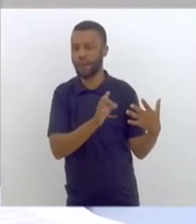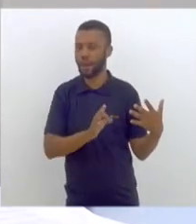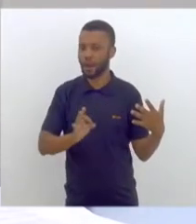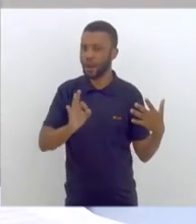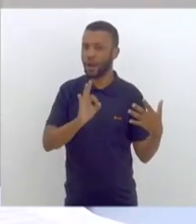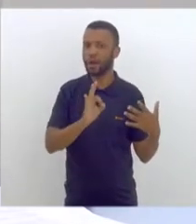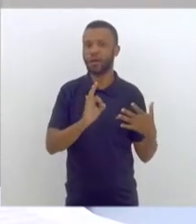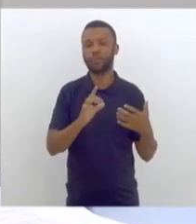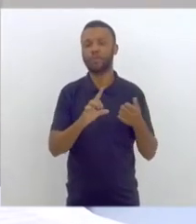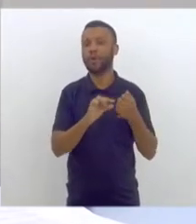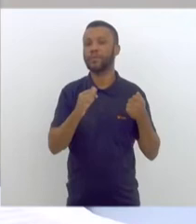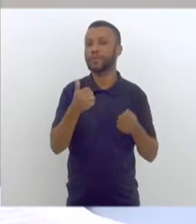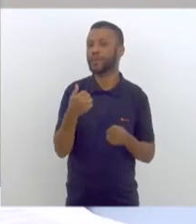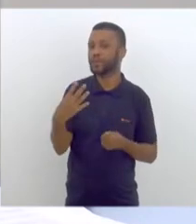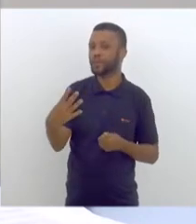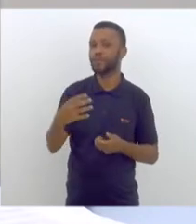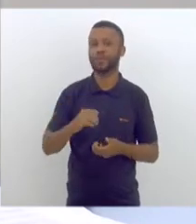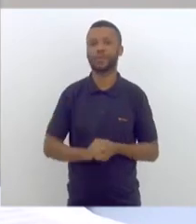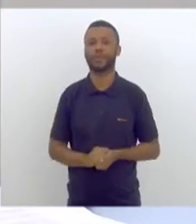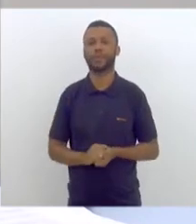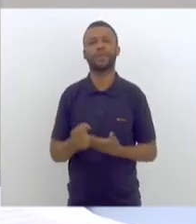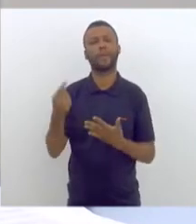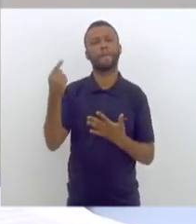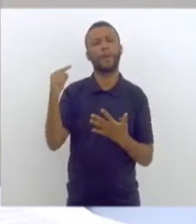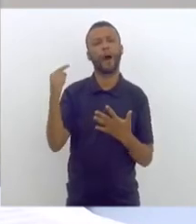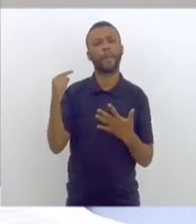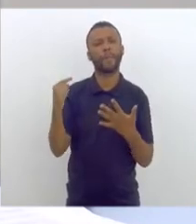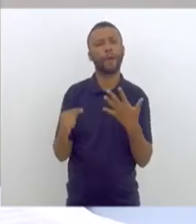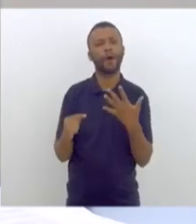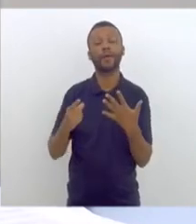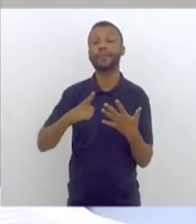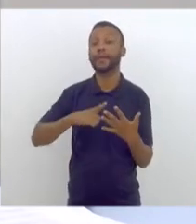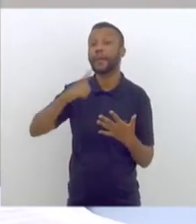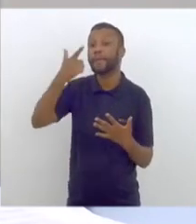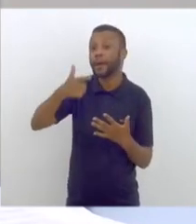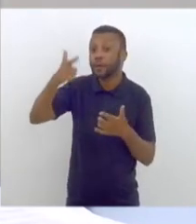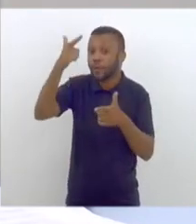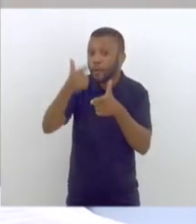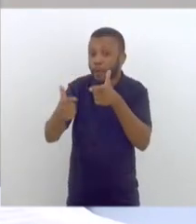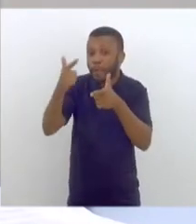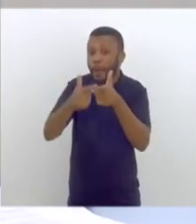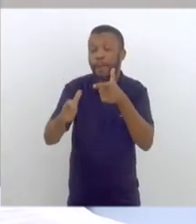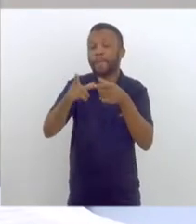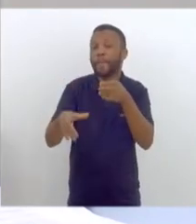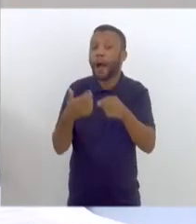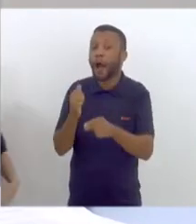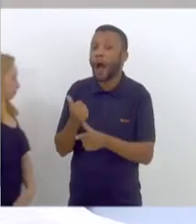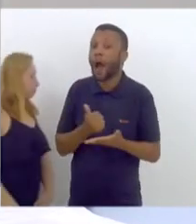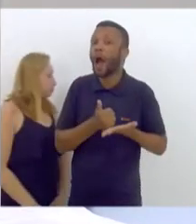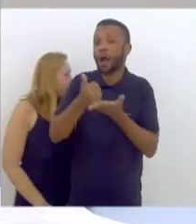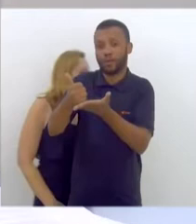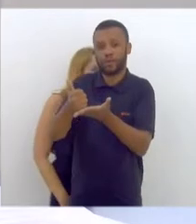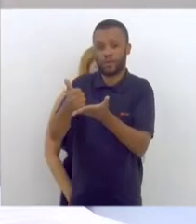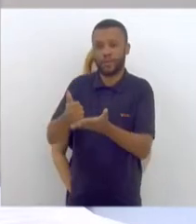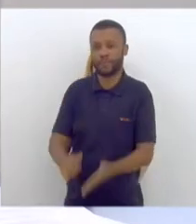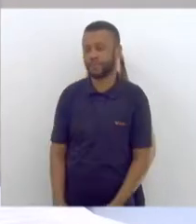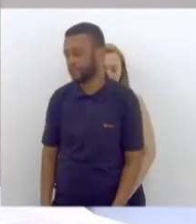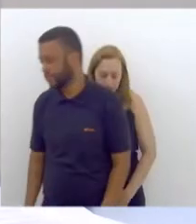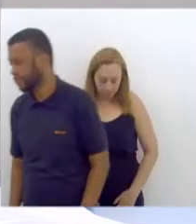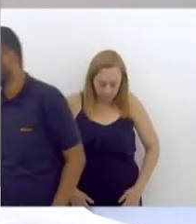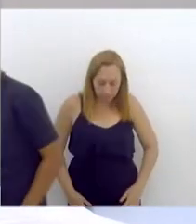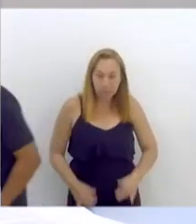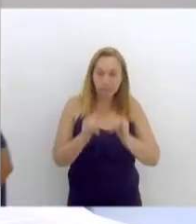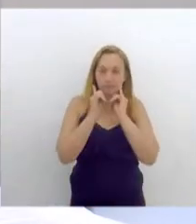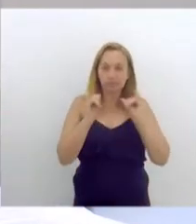e toda Assembleia agora tem mais uma questão para fortalecer a semana passada mas a gente